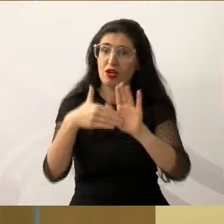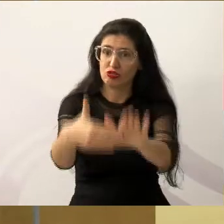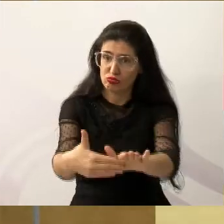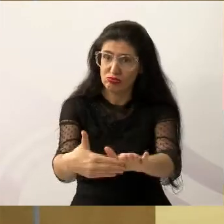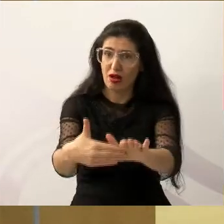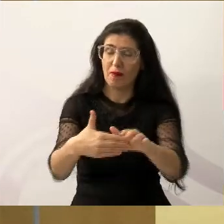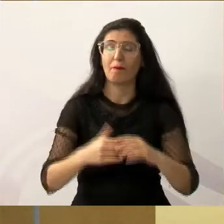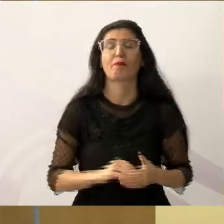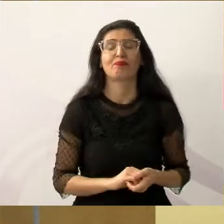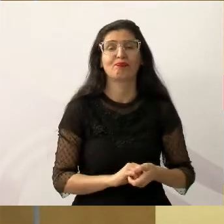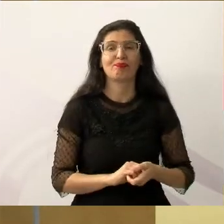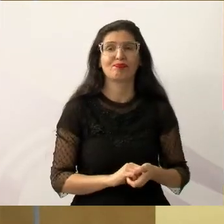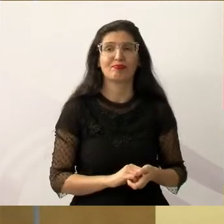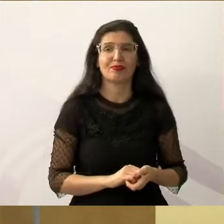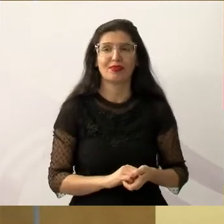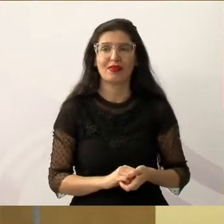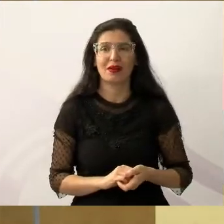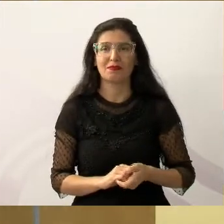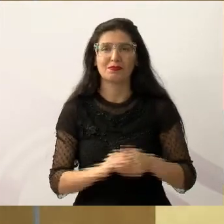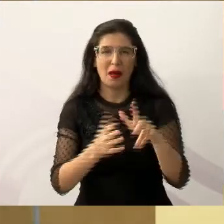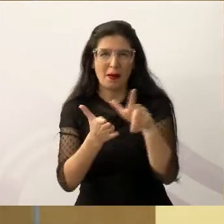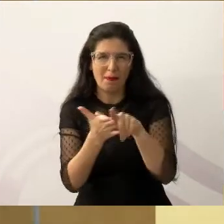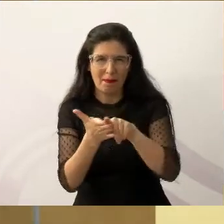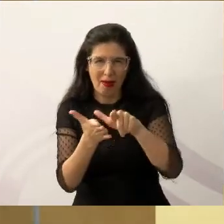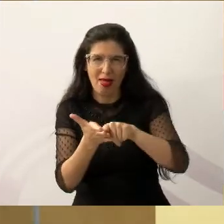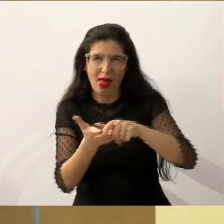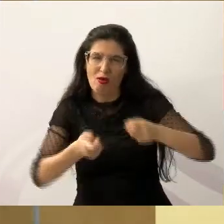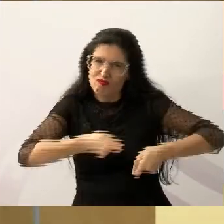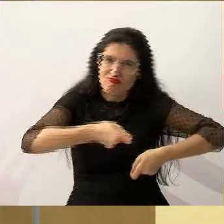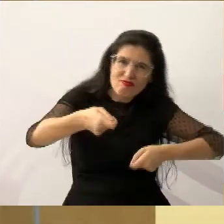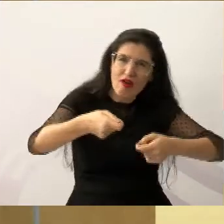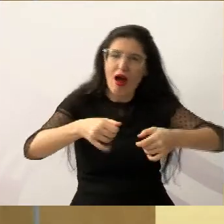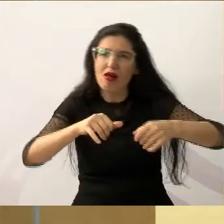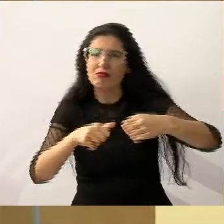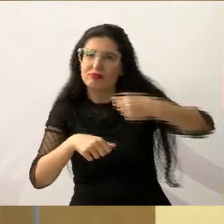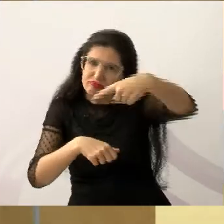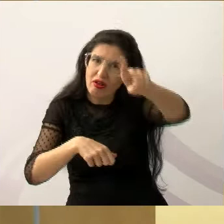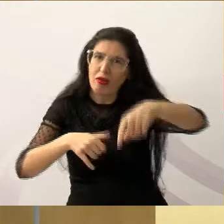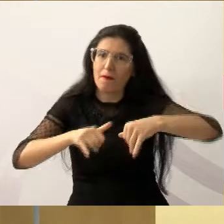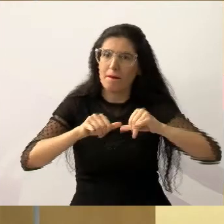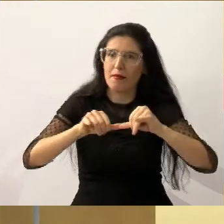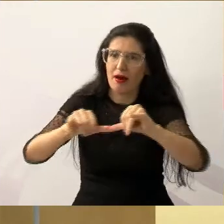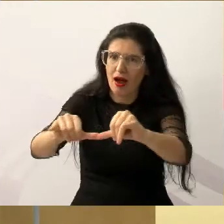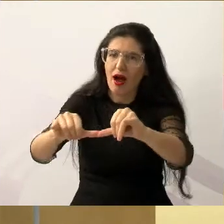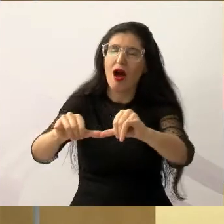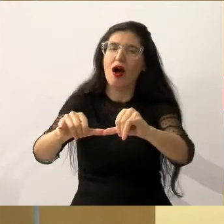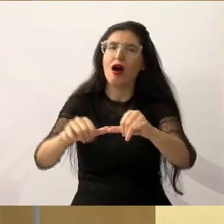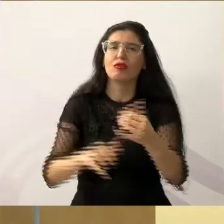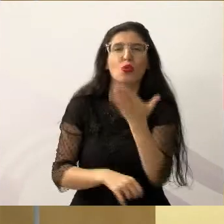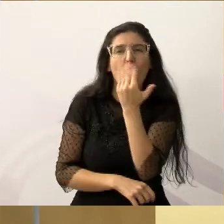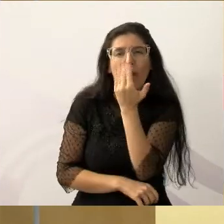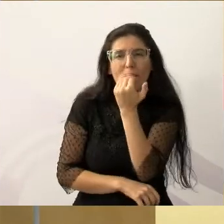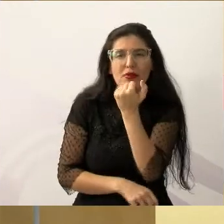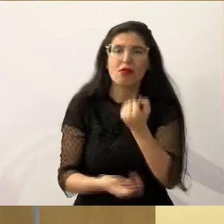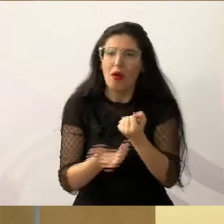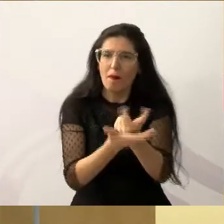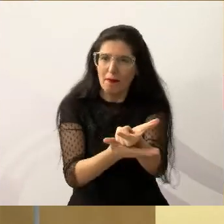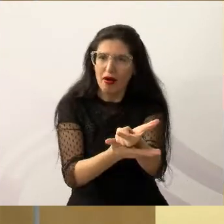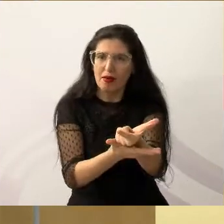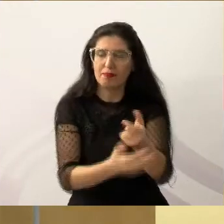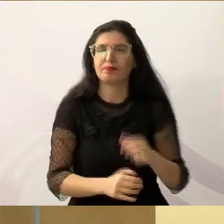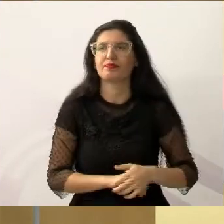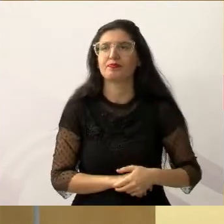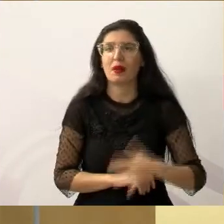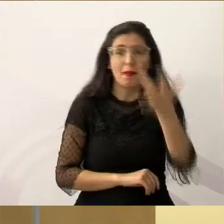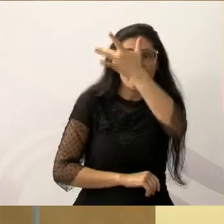voucher, que será um auxílio financeiro, seria um vale alimentação para os